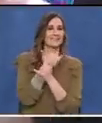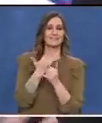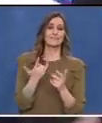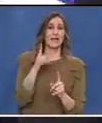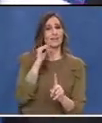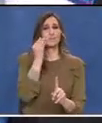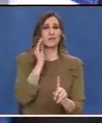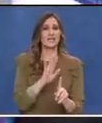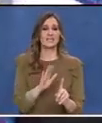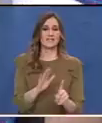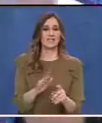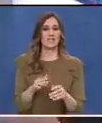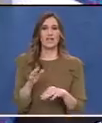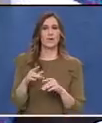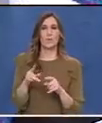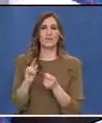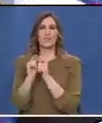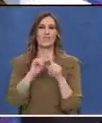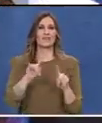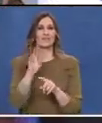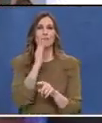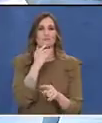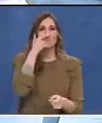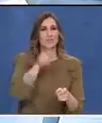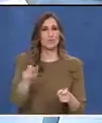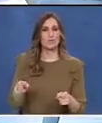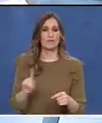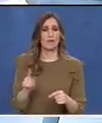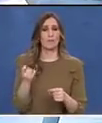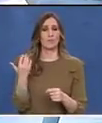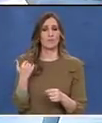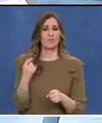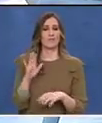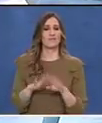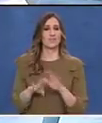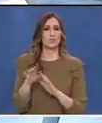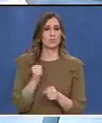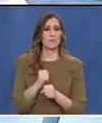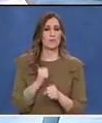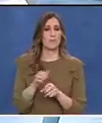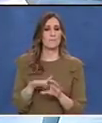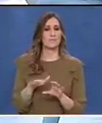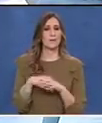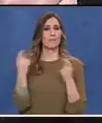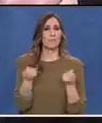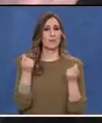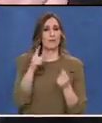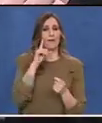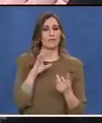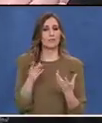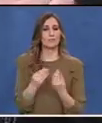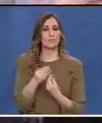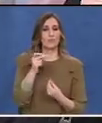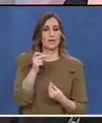ela mesmo fazendo pra quem não é fácil eu vou fazer um trabalho que sofreu recentemente participei de uma campanha onde ela está com essa